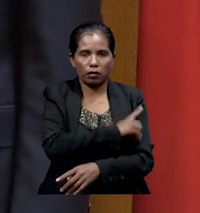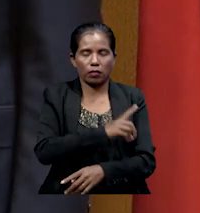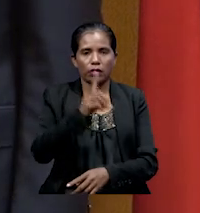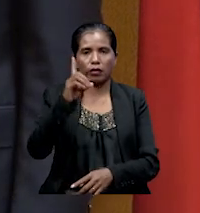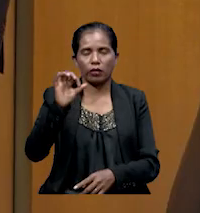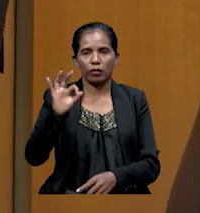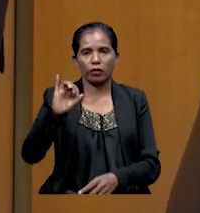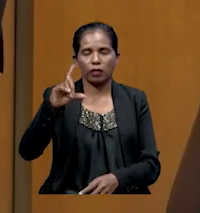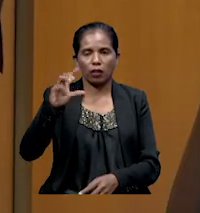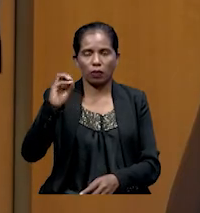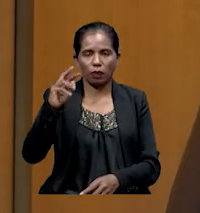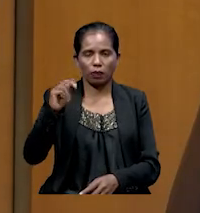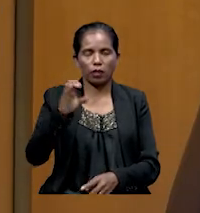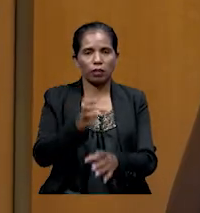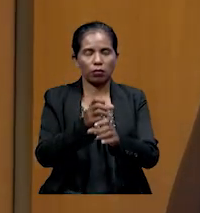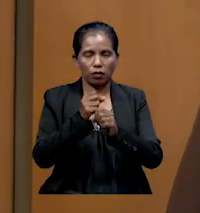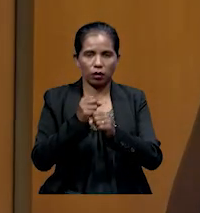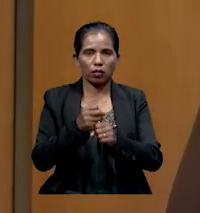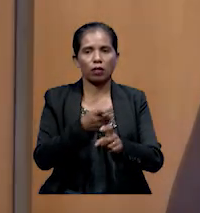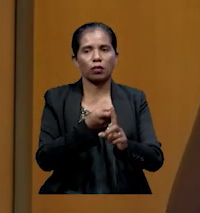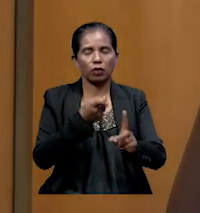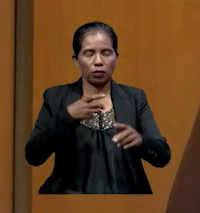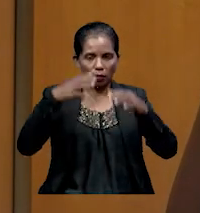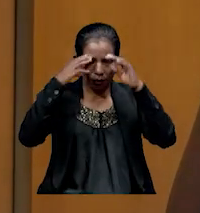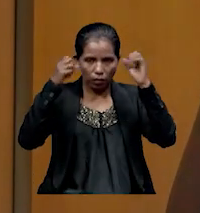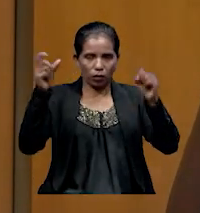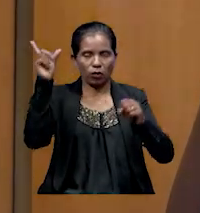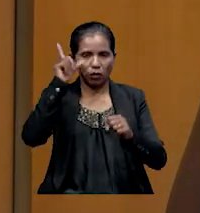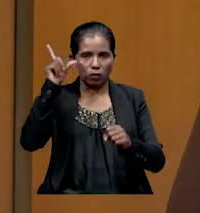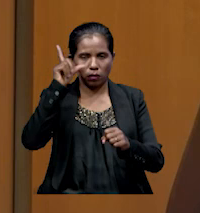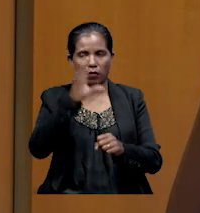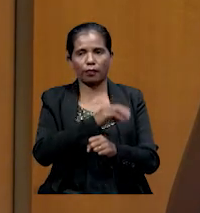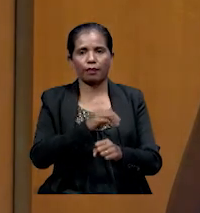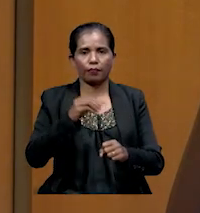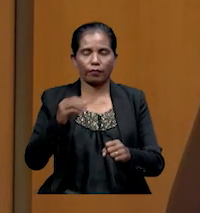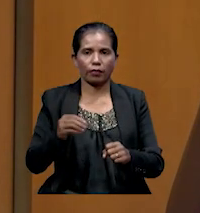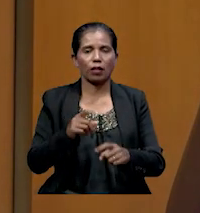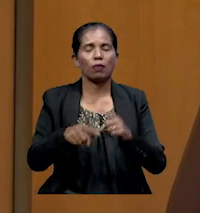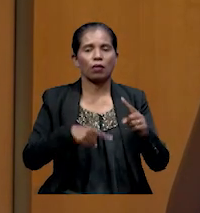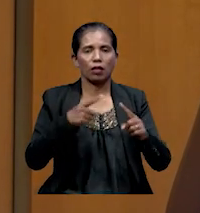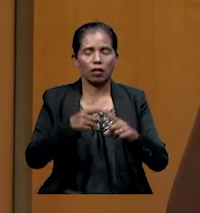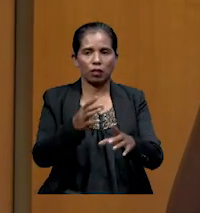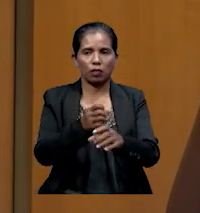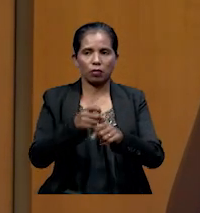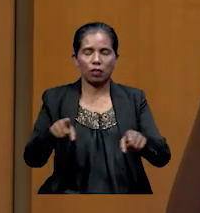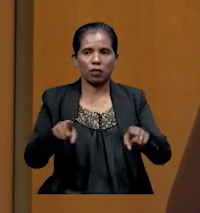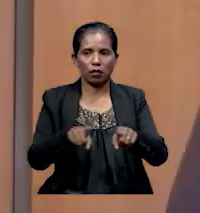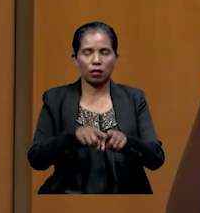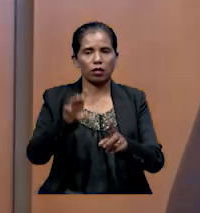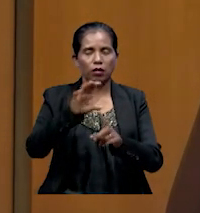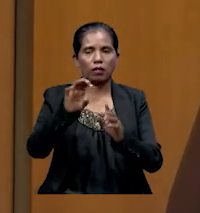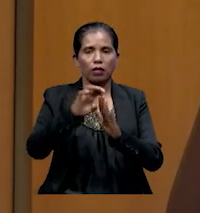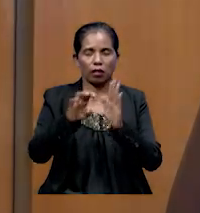Peixão de Jesus Simón Orientação, o seu ex-presidente da República, Francisco Guterres Lolo, banheira se assume pasta no dar chefe de